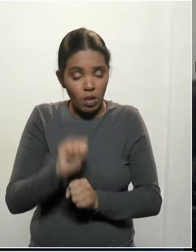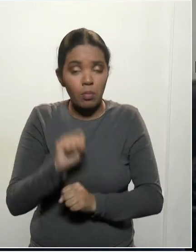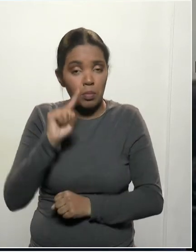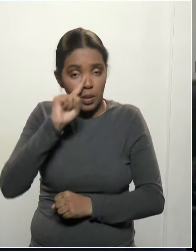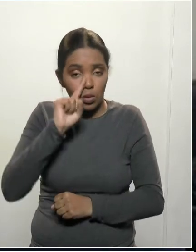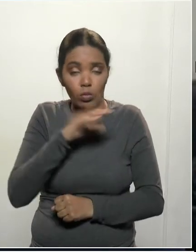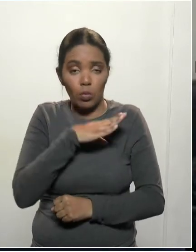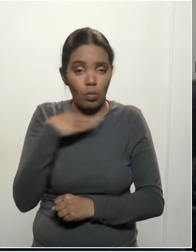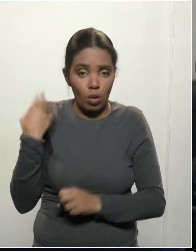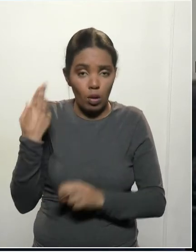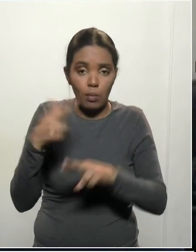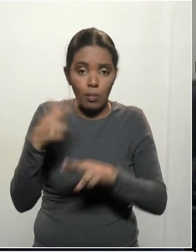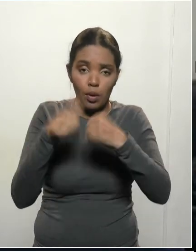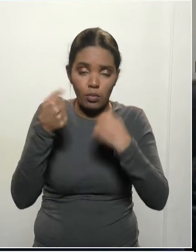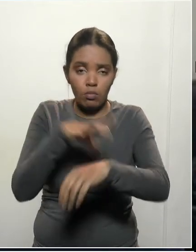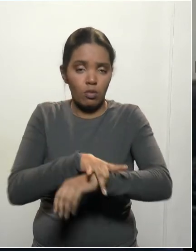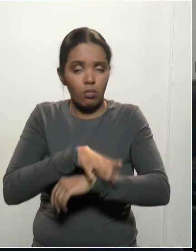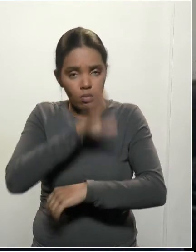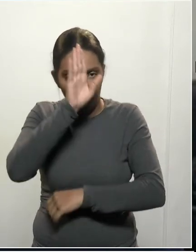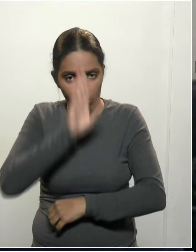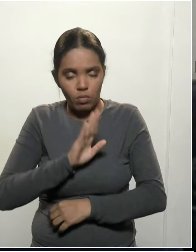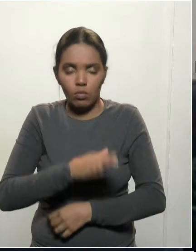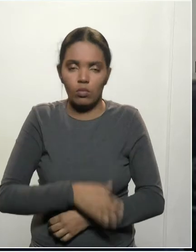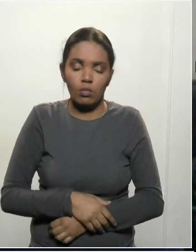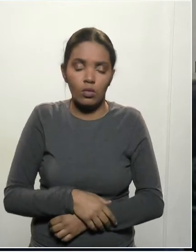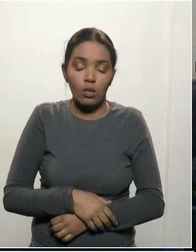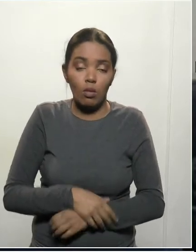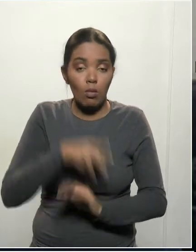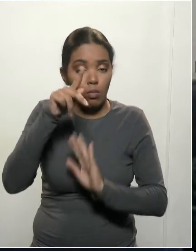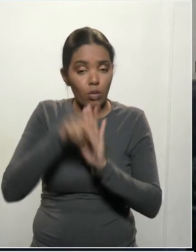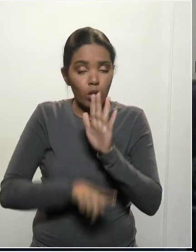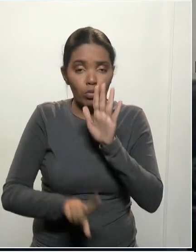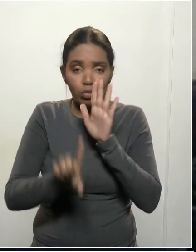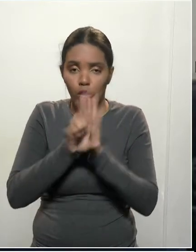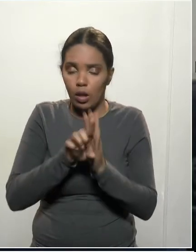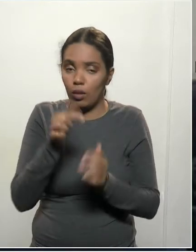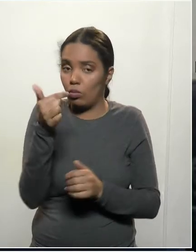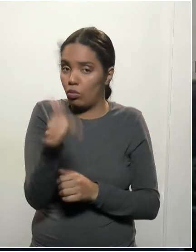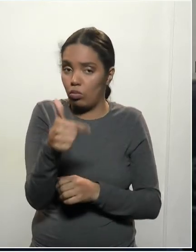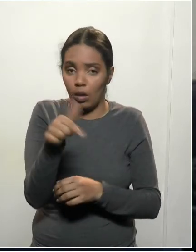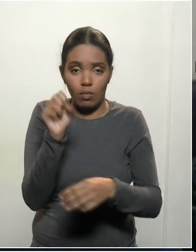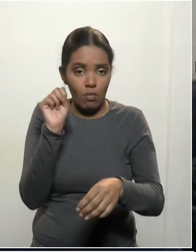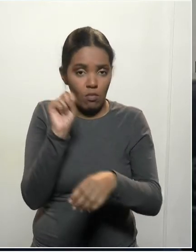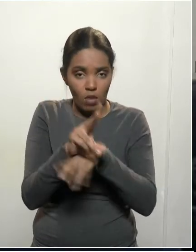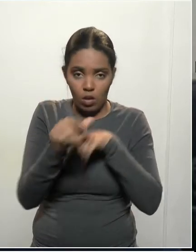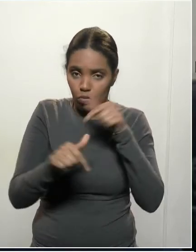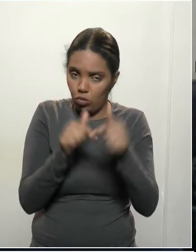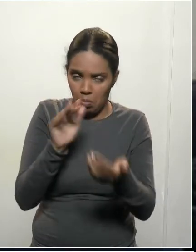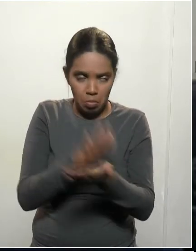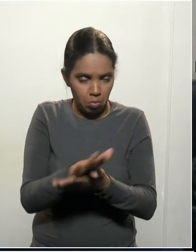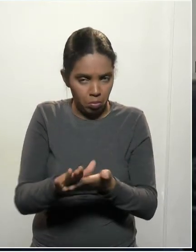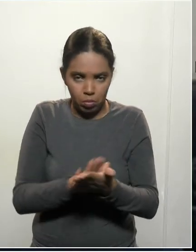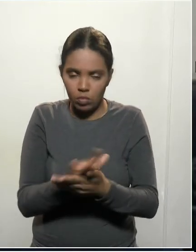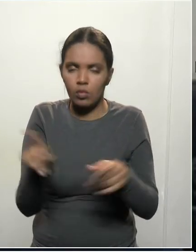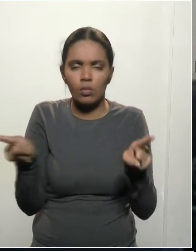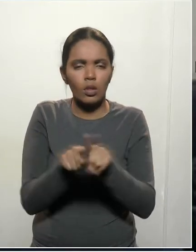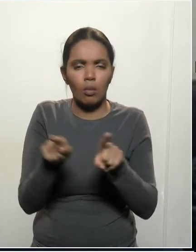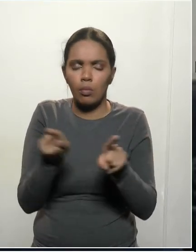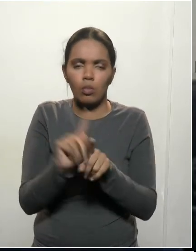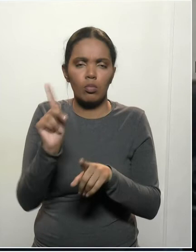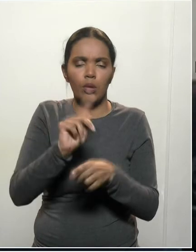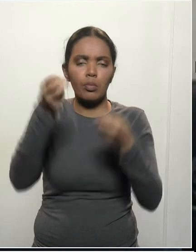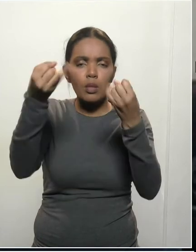pública. Consiga-se que a matéria disciplinada no projeto de lei não crie cargos para a administração pública, nem regula a